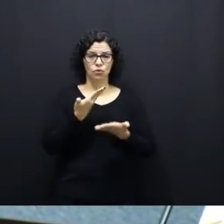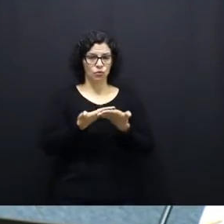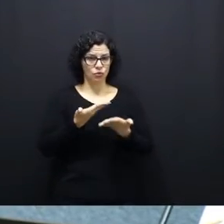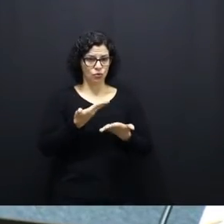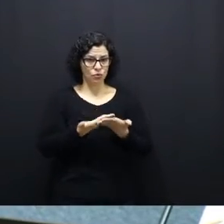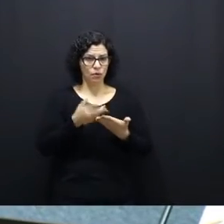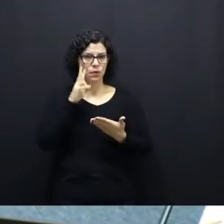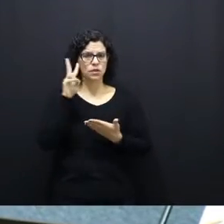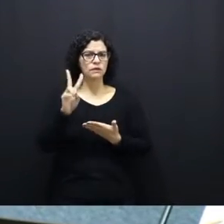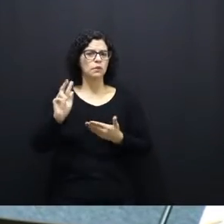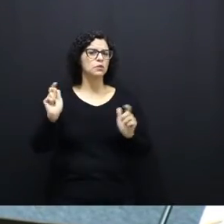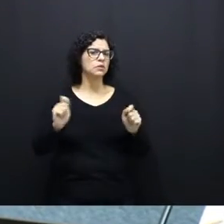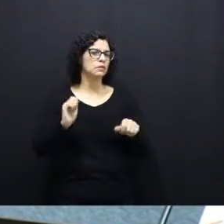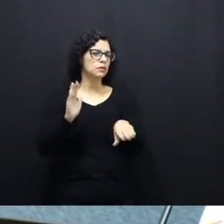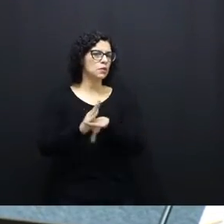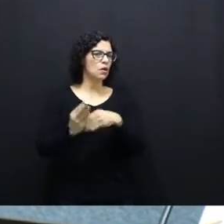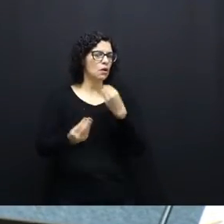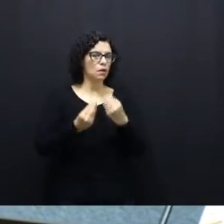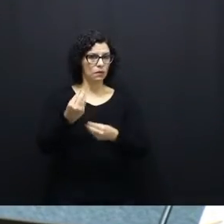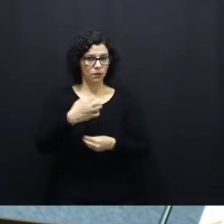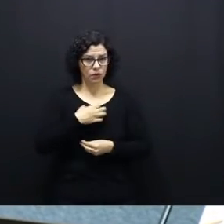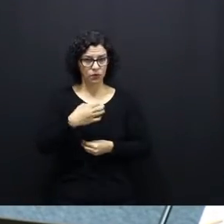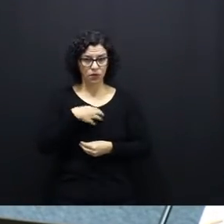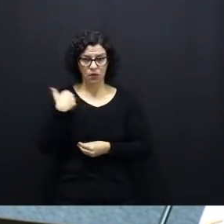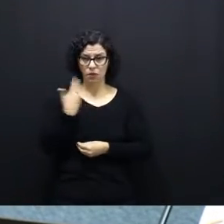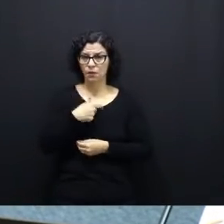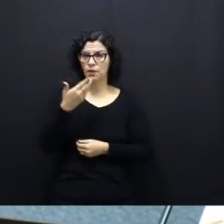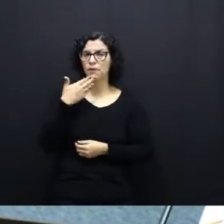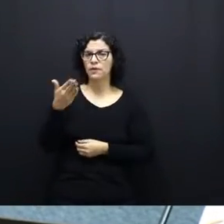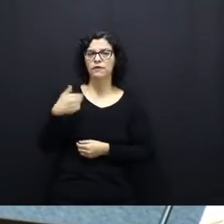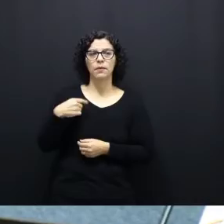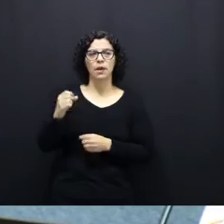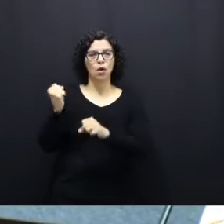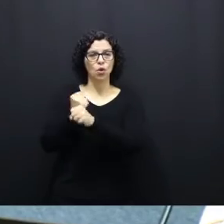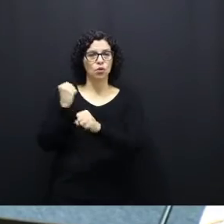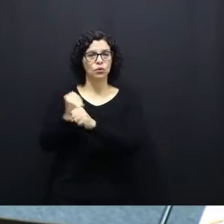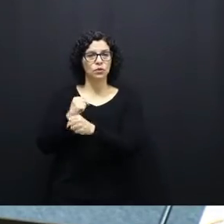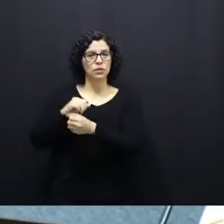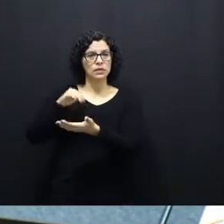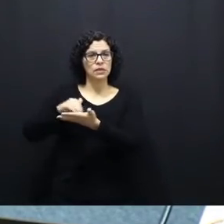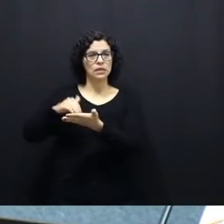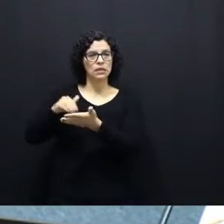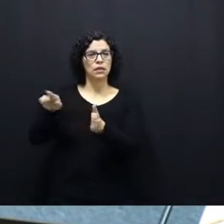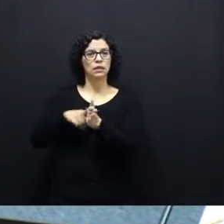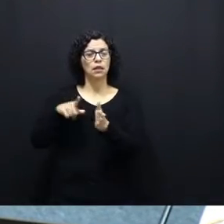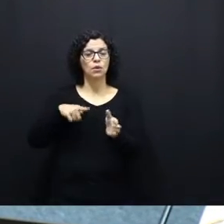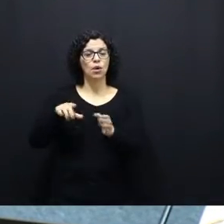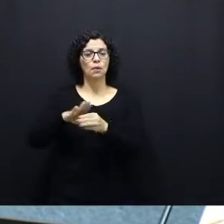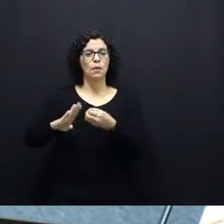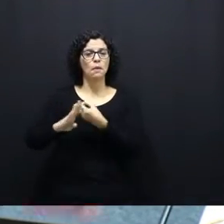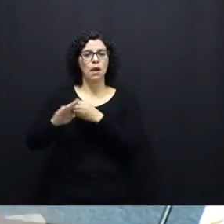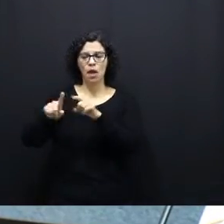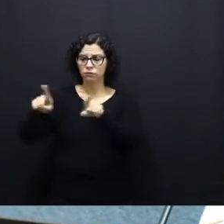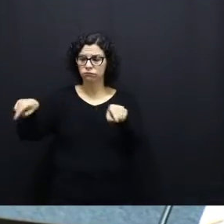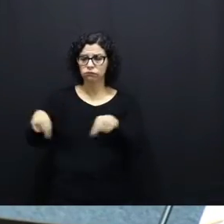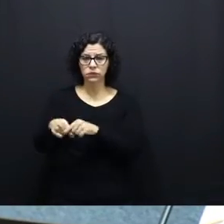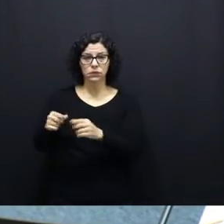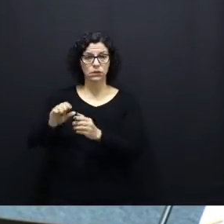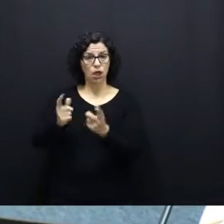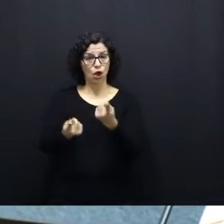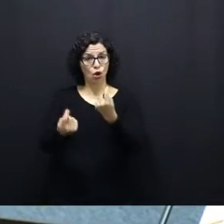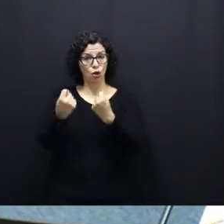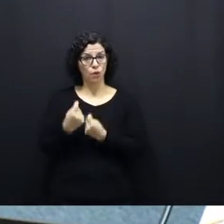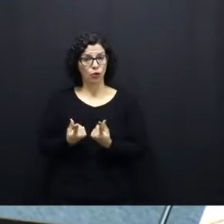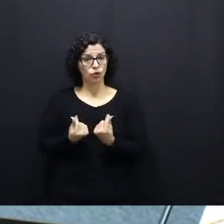e vemos o que podemos ajudar pega pega uma problema pedir para construir todas as secretarias dentro de um papo ali economizar milhões para nossa